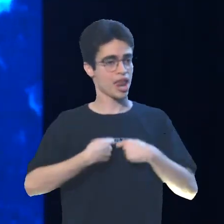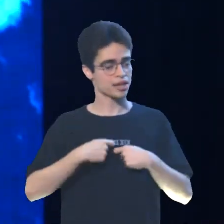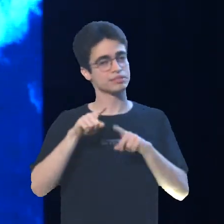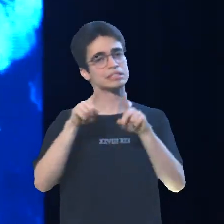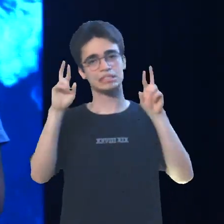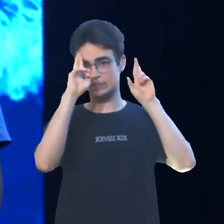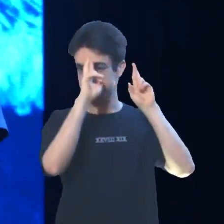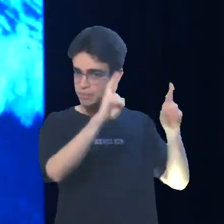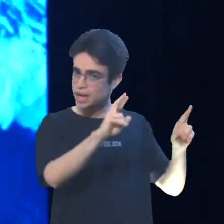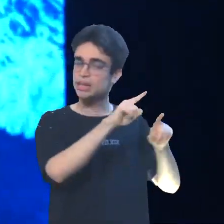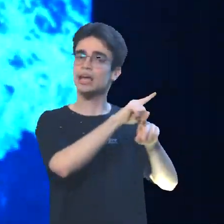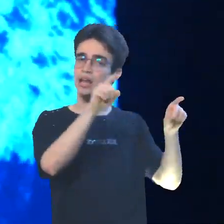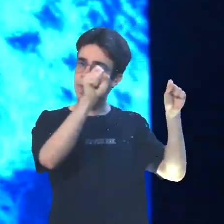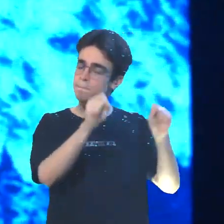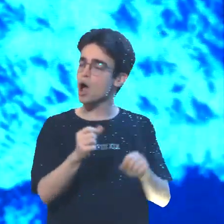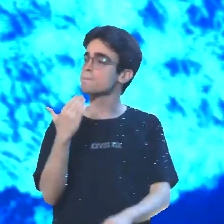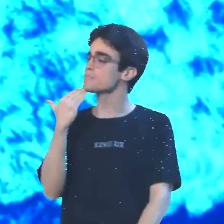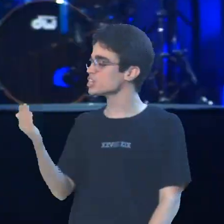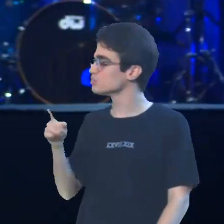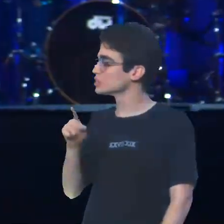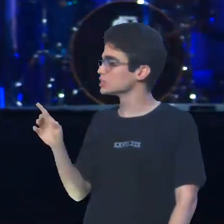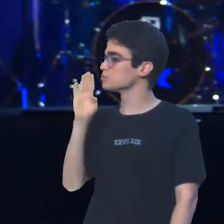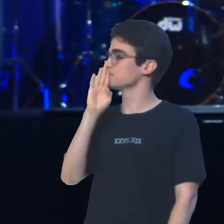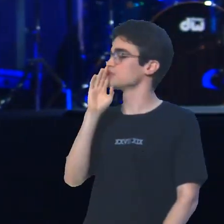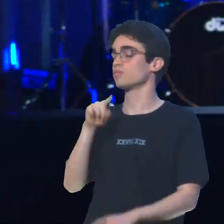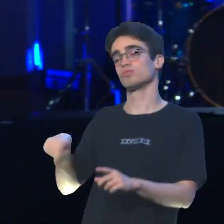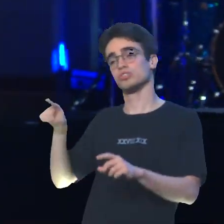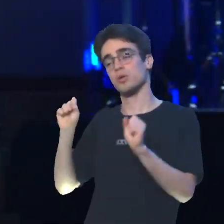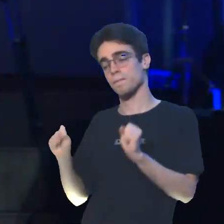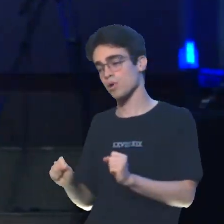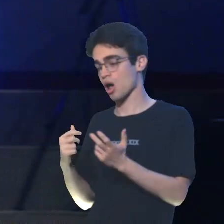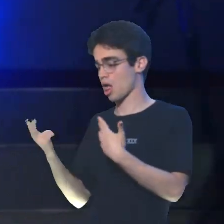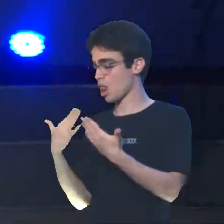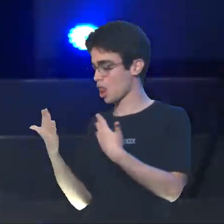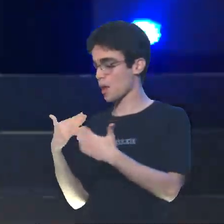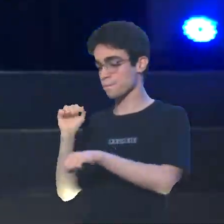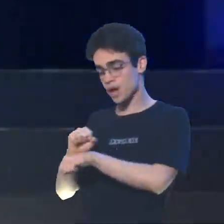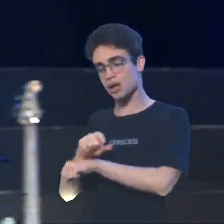autoridades aqui para pedir o silêncio de vocês e a colaboração de vocês, amém?